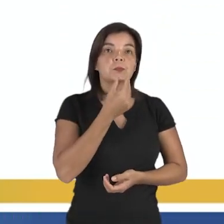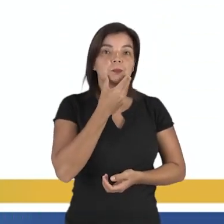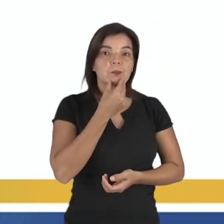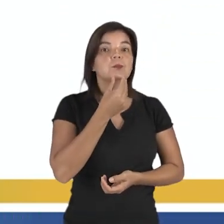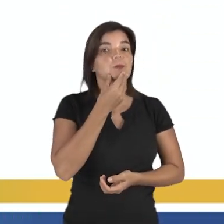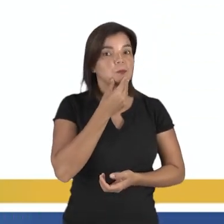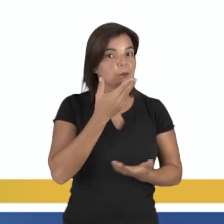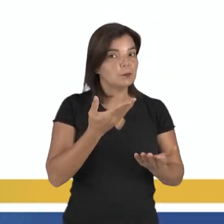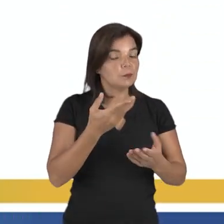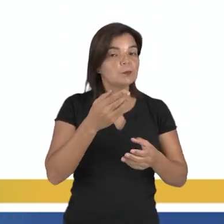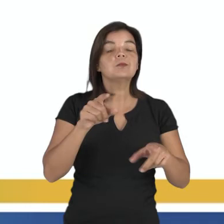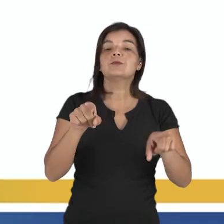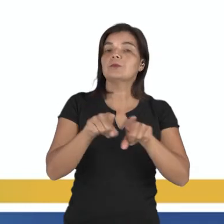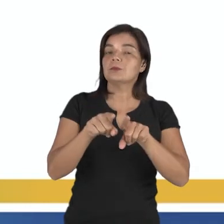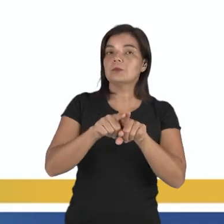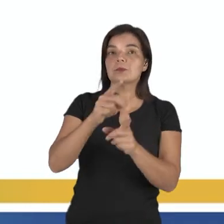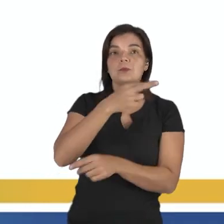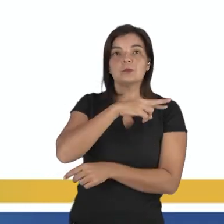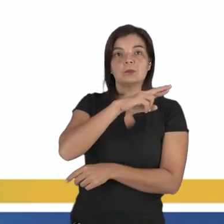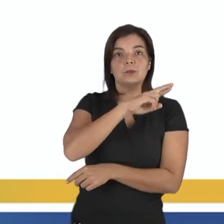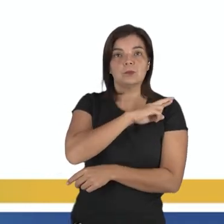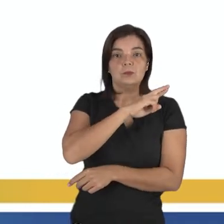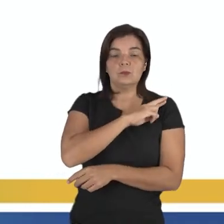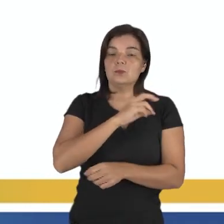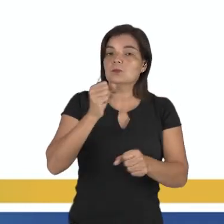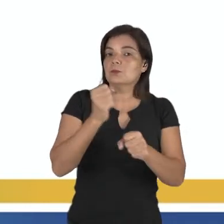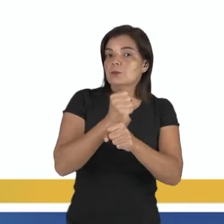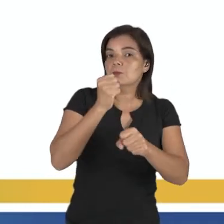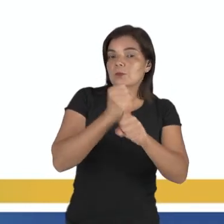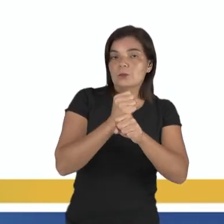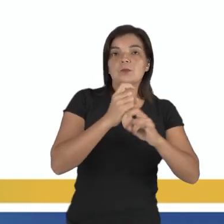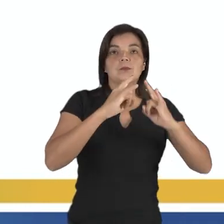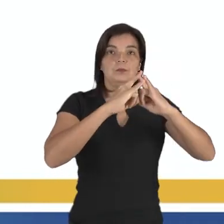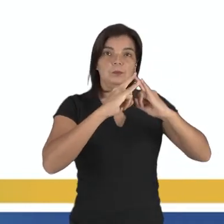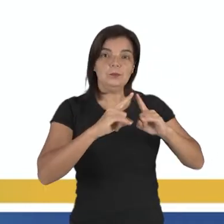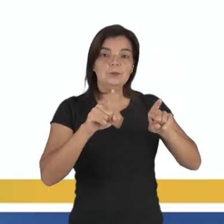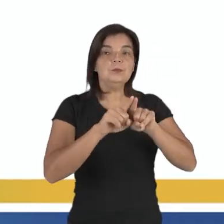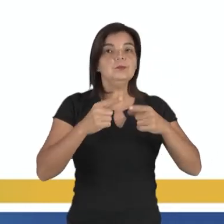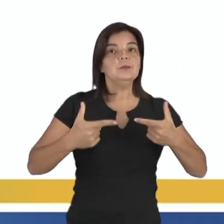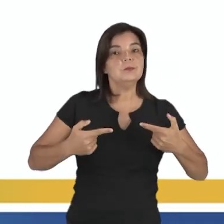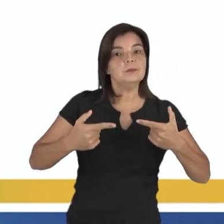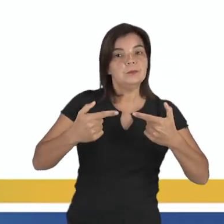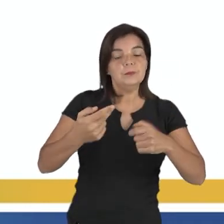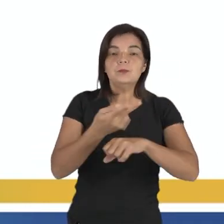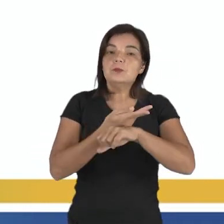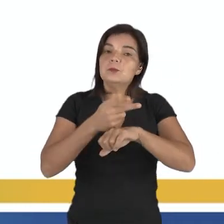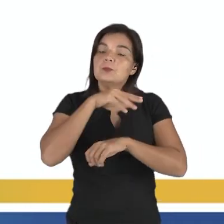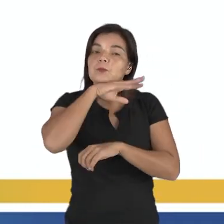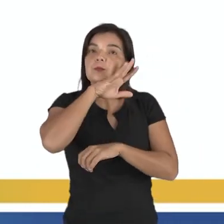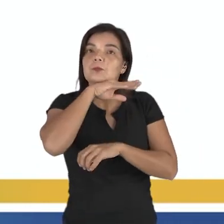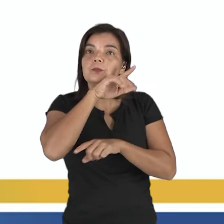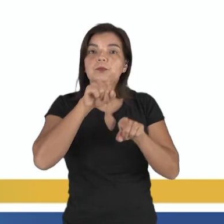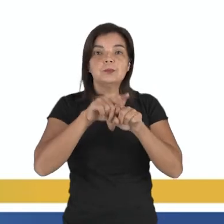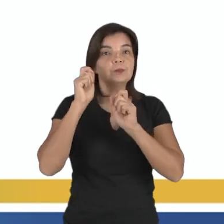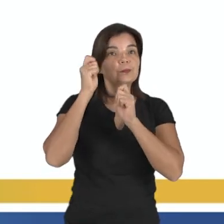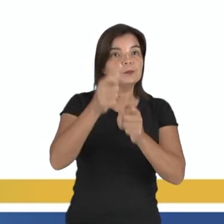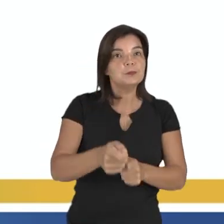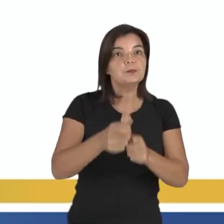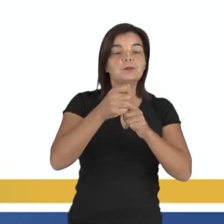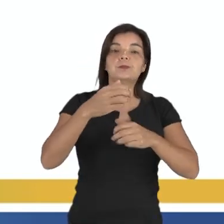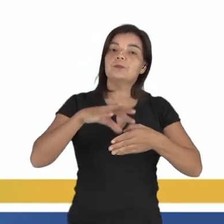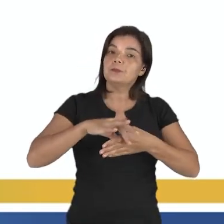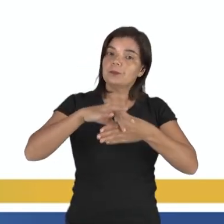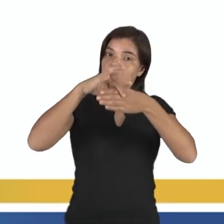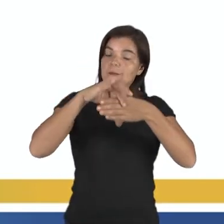Normalmente, isso falando da produção indígena, os homens se encarregam da construção da aldeia, da guerra, caça e pesca, da